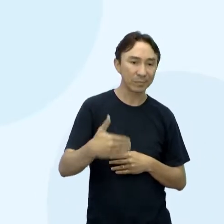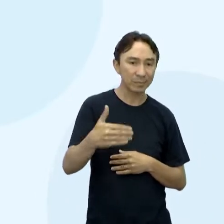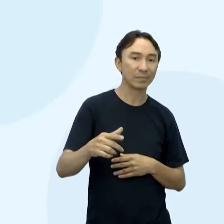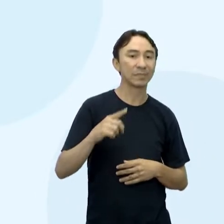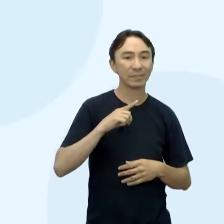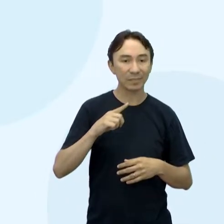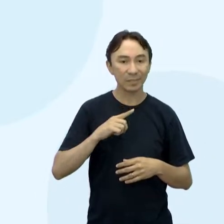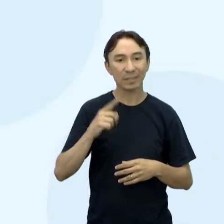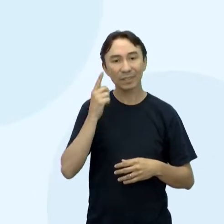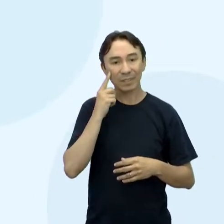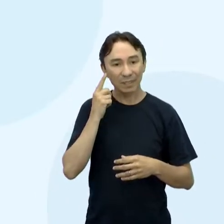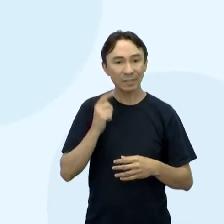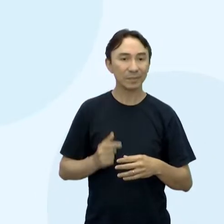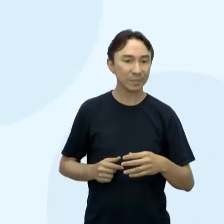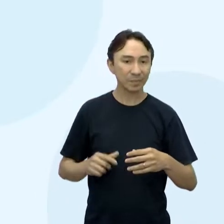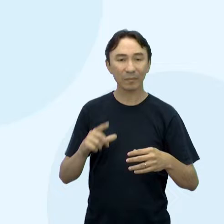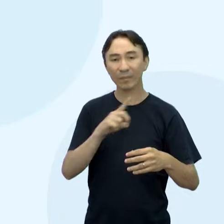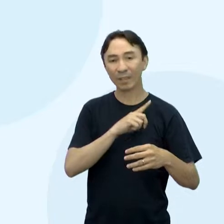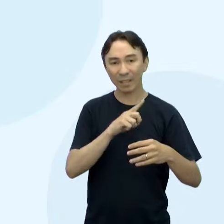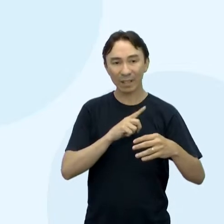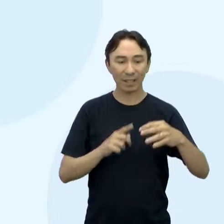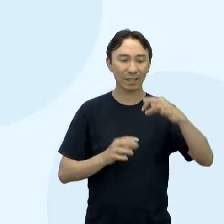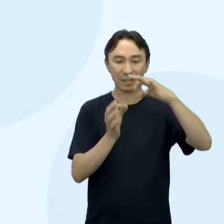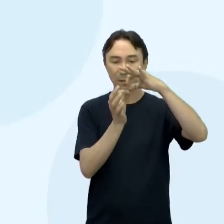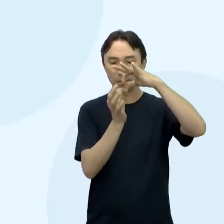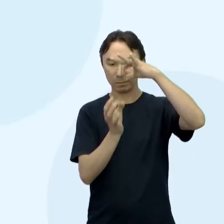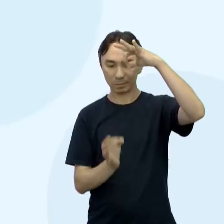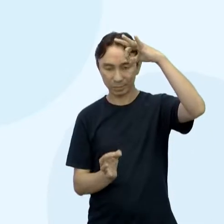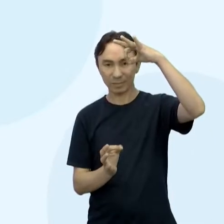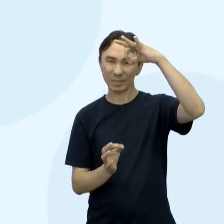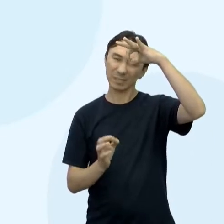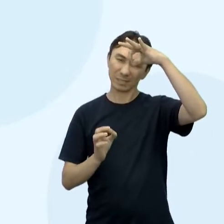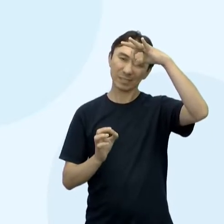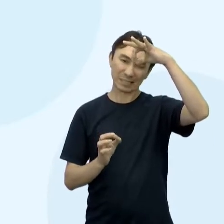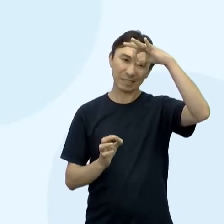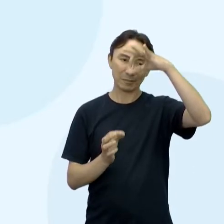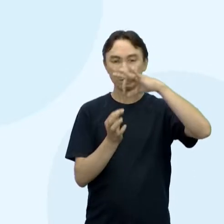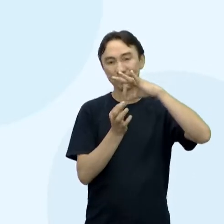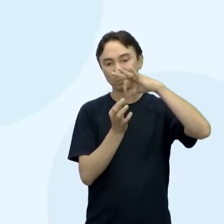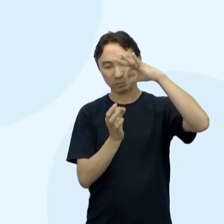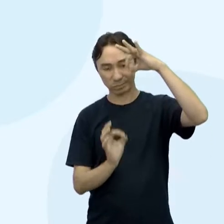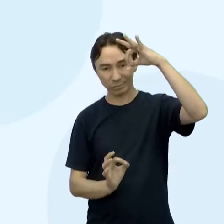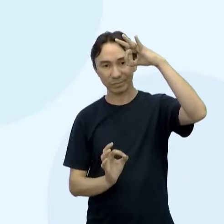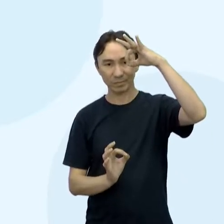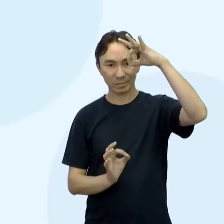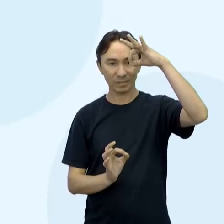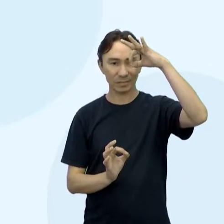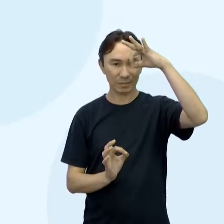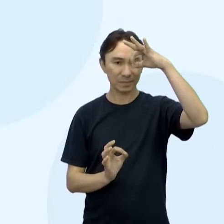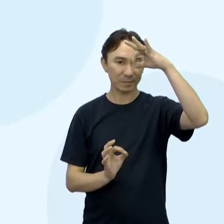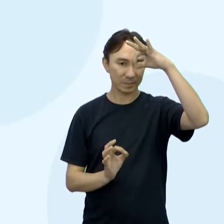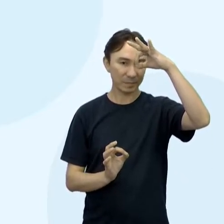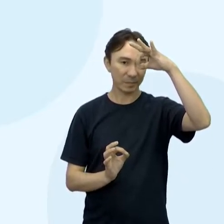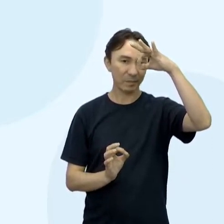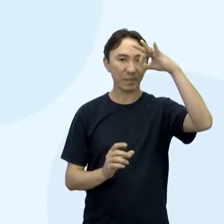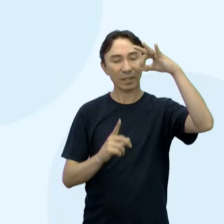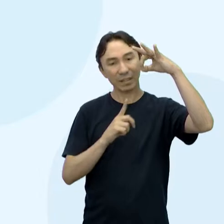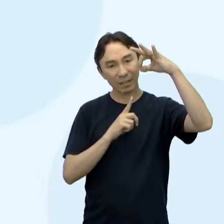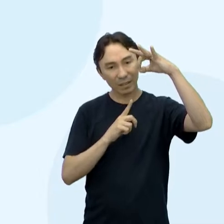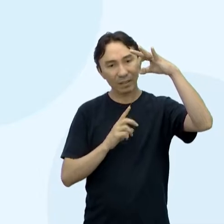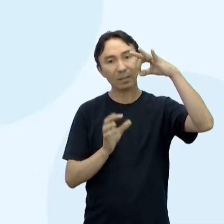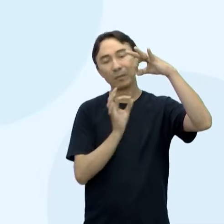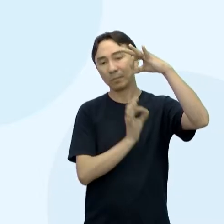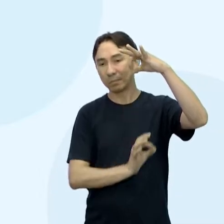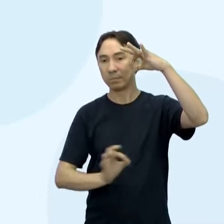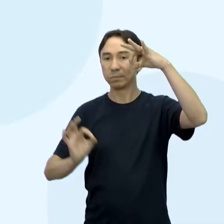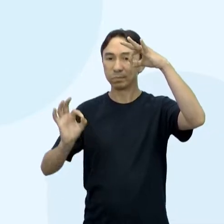é uma linha que tem uma distância, é uma linha de um comprimento L. E aqui tá vibrando, né? Tá vendo aqui, ó. Ele tá um movimento